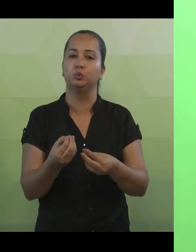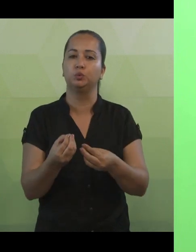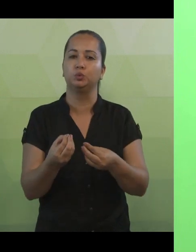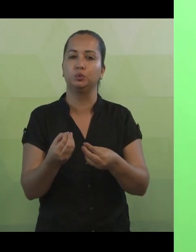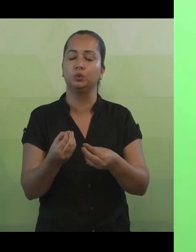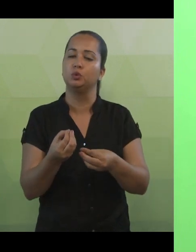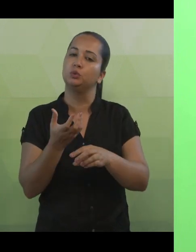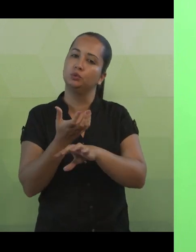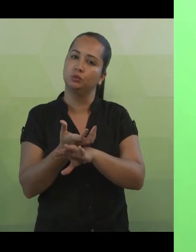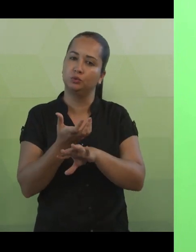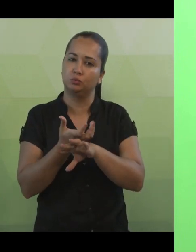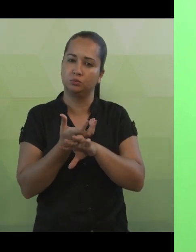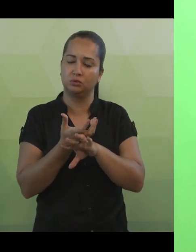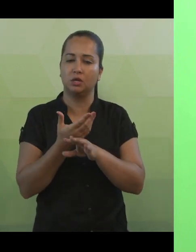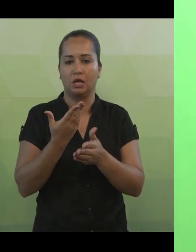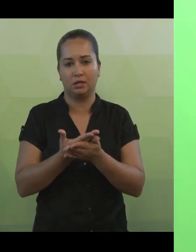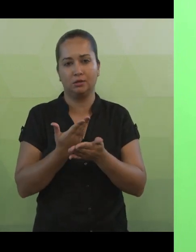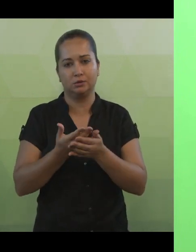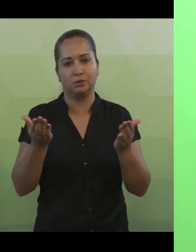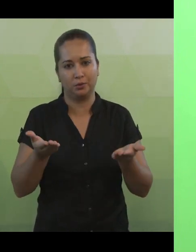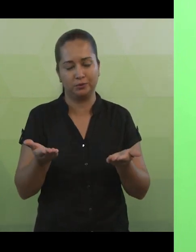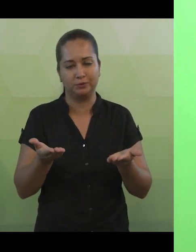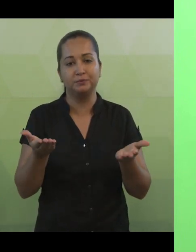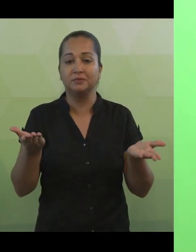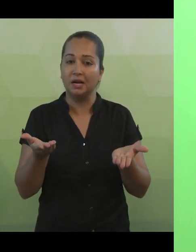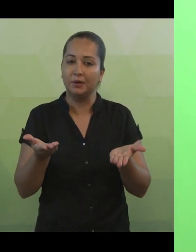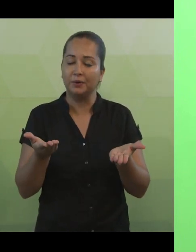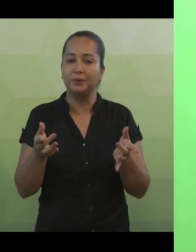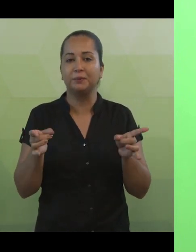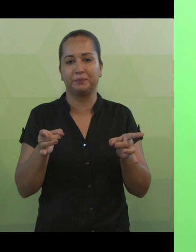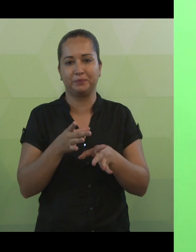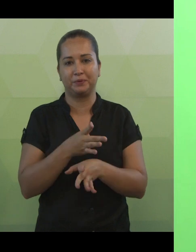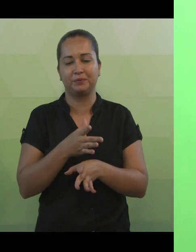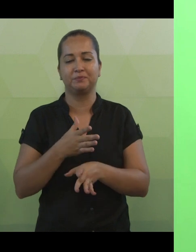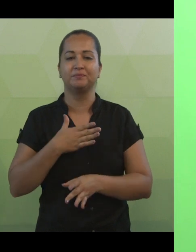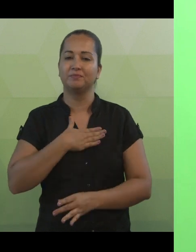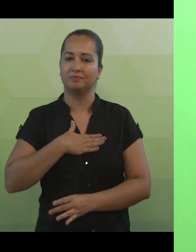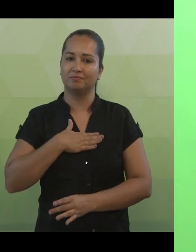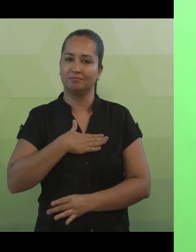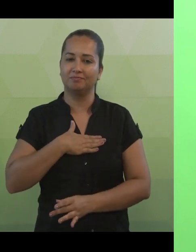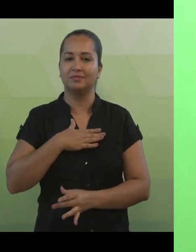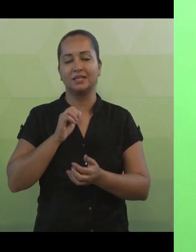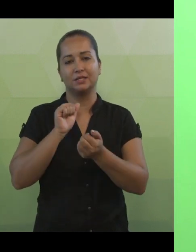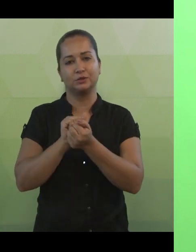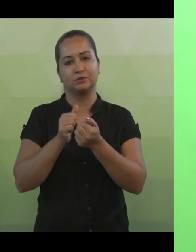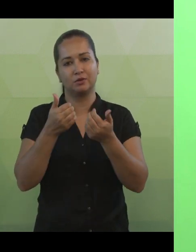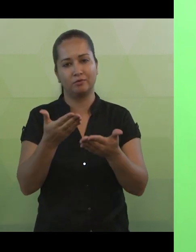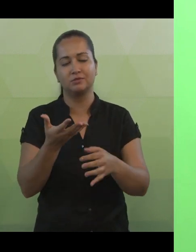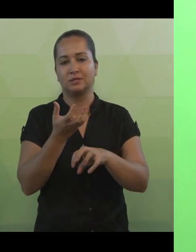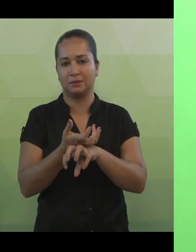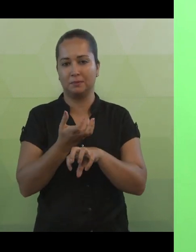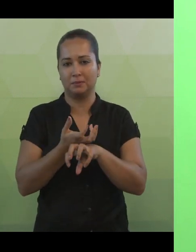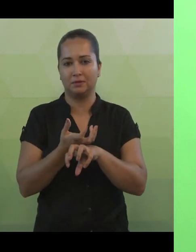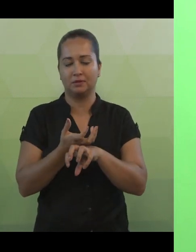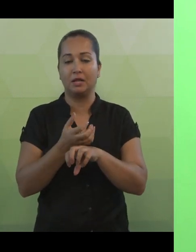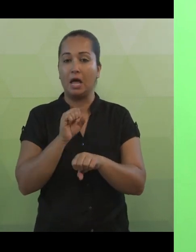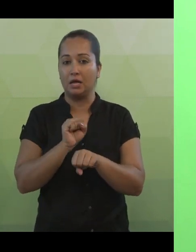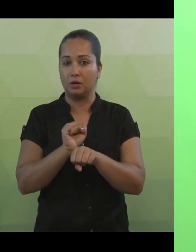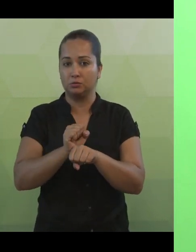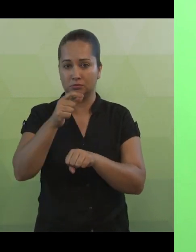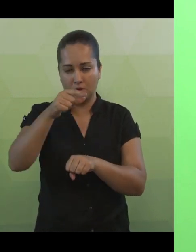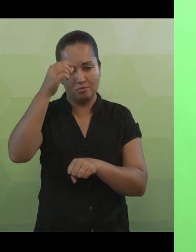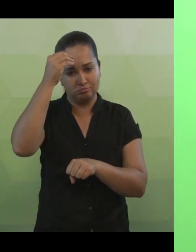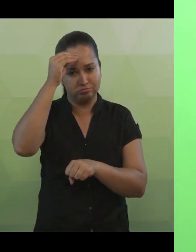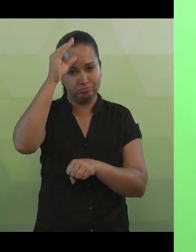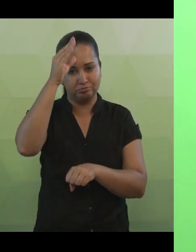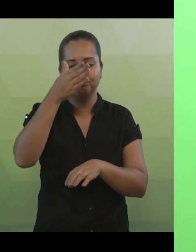visto no nosso curso e nossa aula de hoje vai chegando ao fim. Foi um prazer imenso estar com você nessa disciplina. Espero que o conhecimento